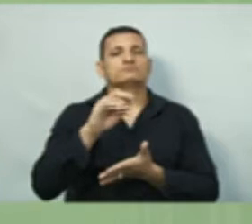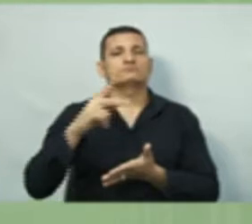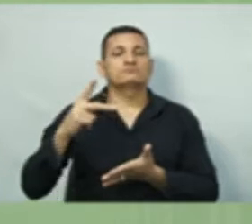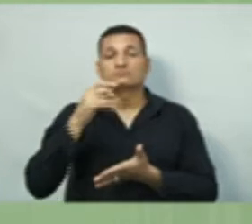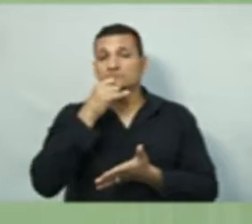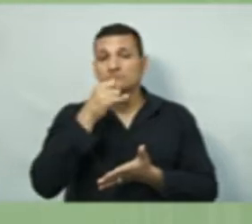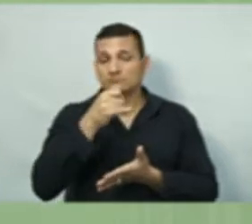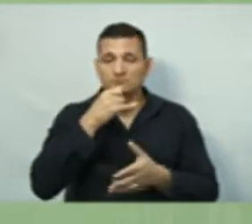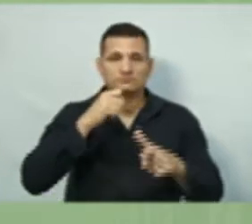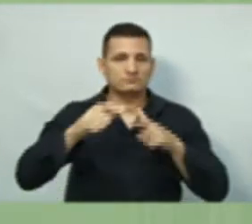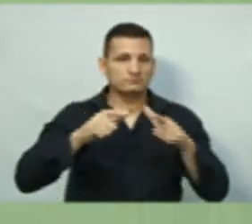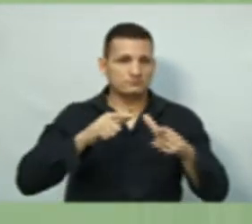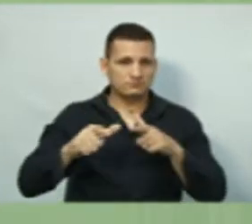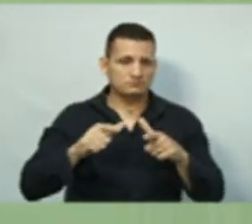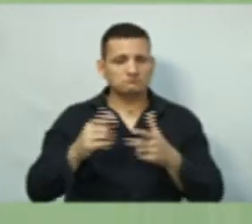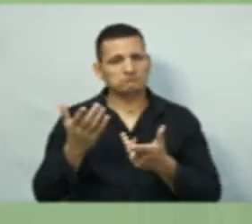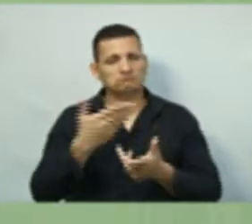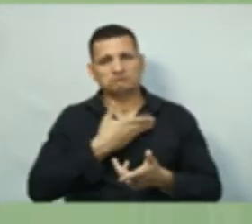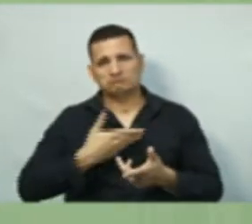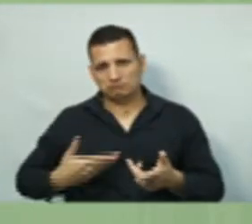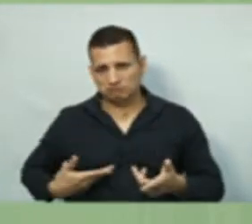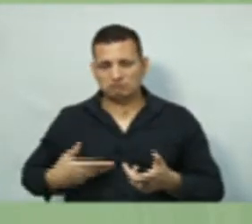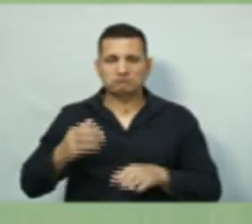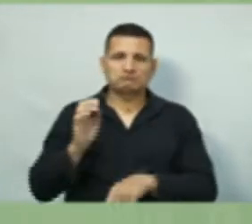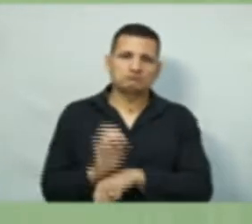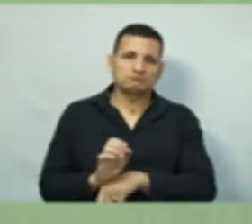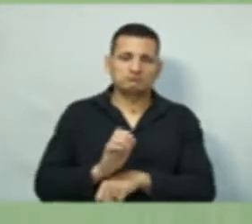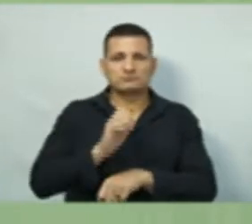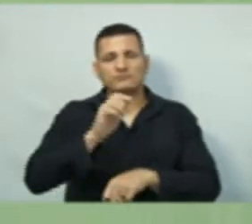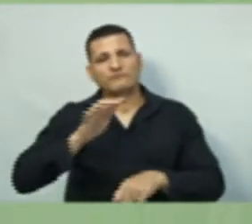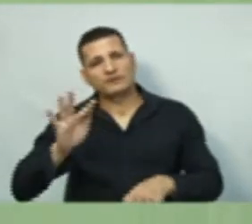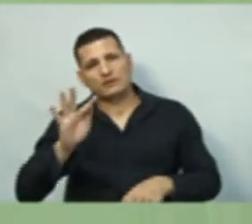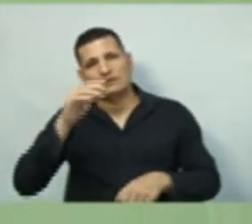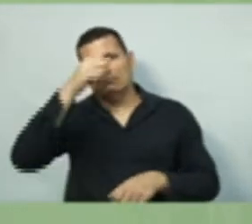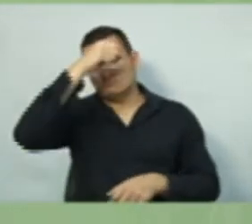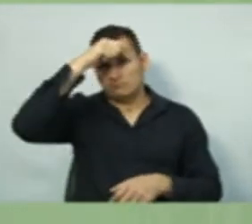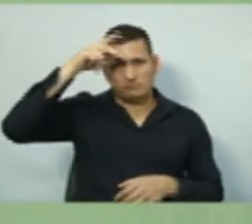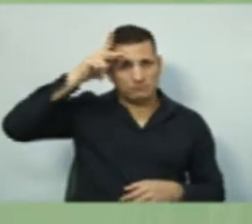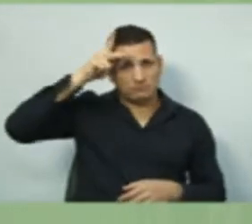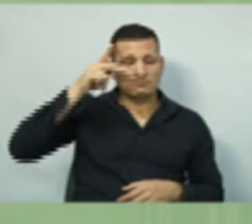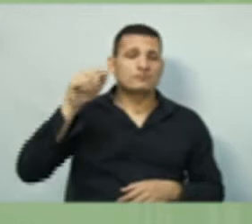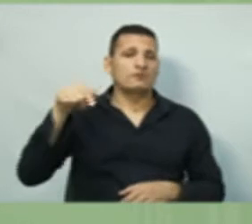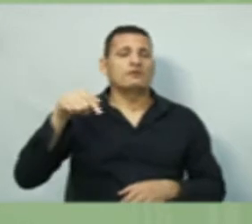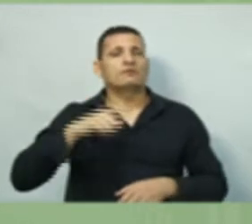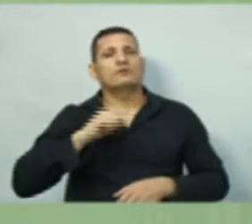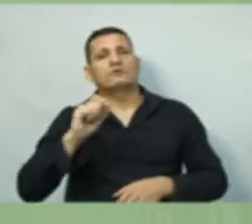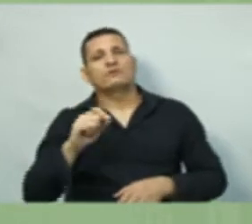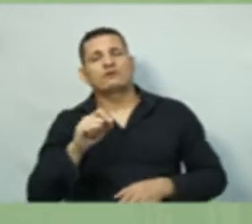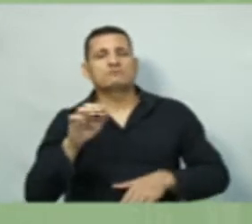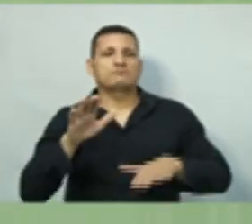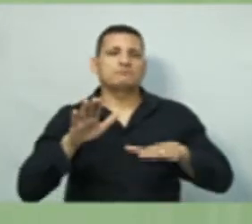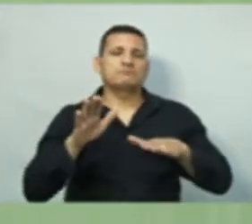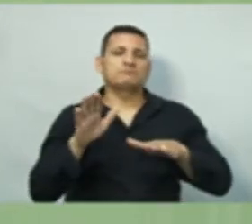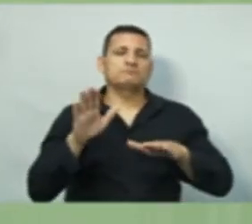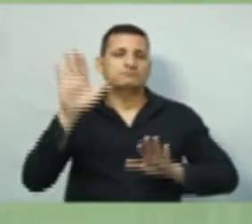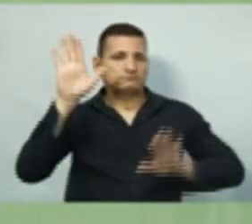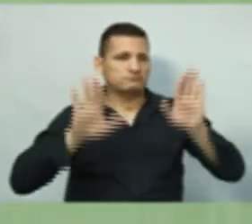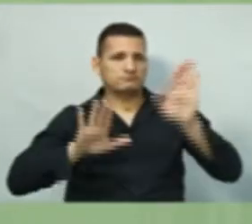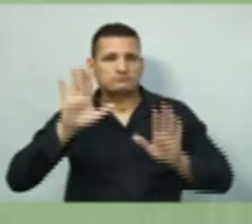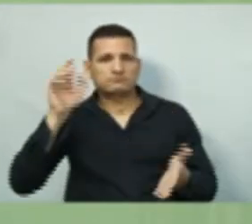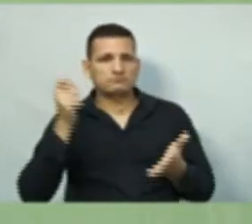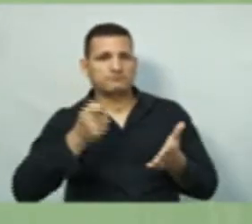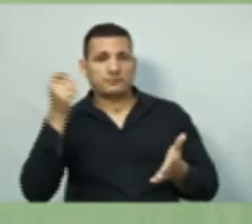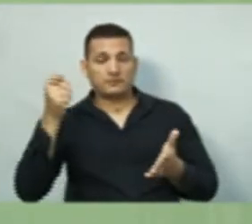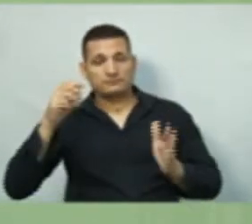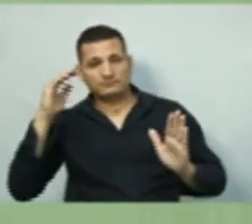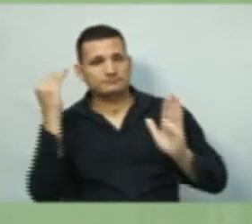de serviço do poder público, federal, estadual ou municipal, ocorrem mediante processo licitatório, com base na legislação